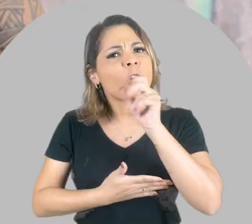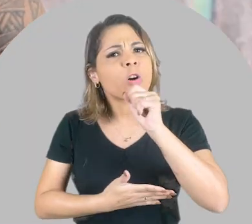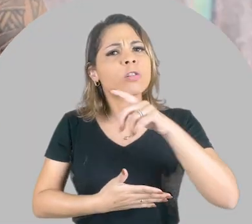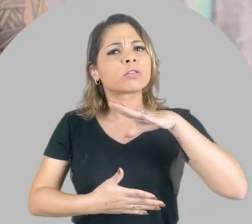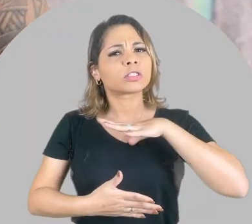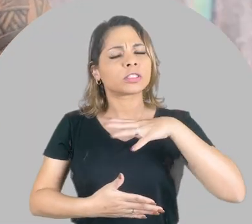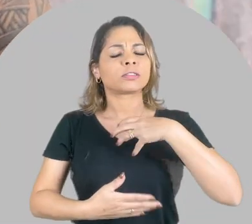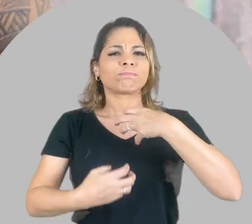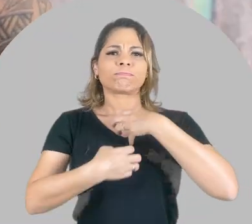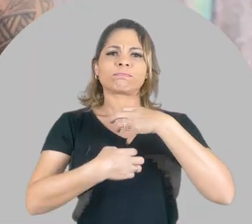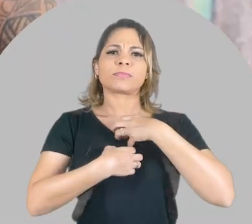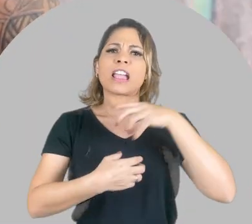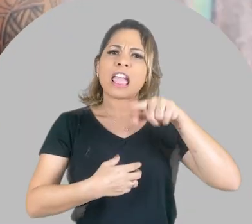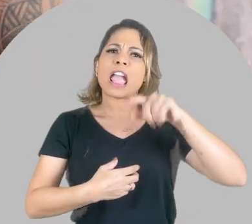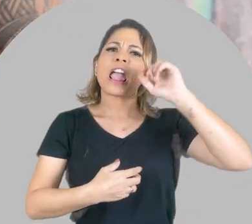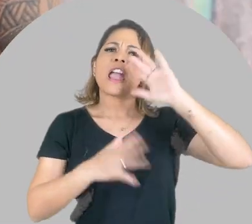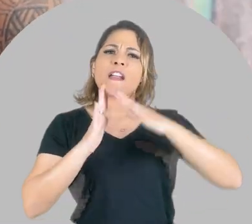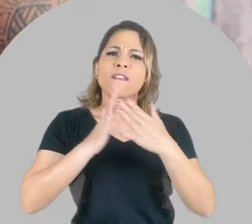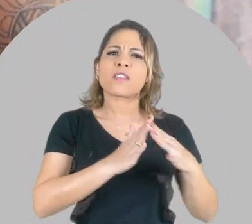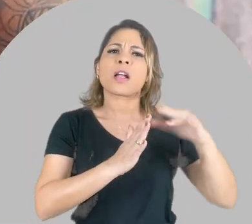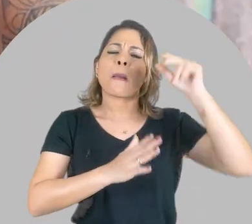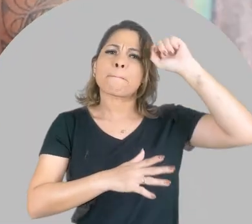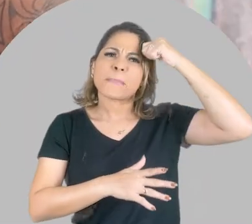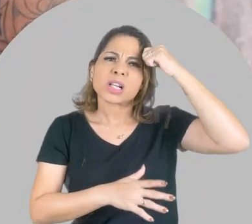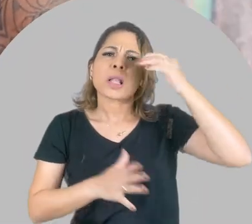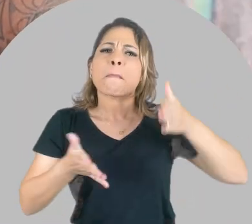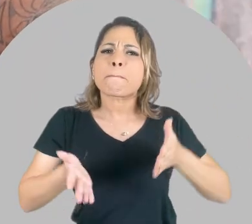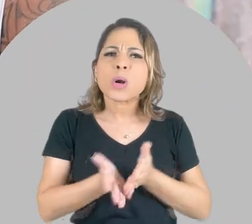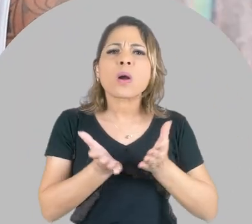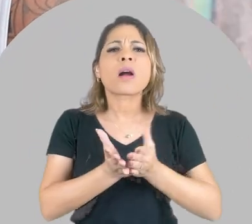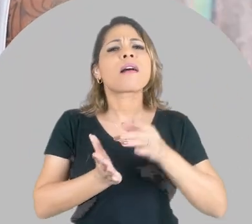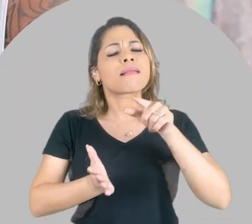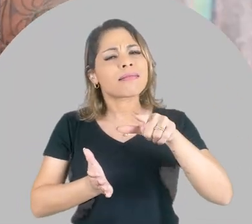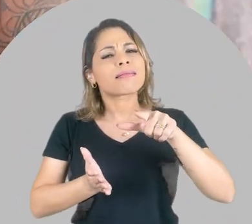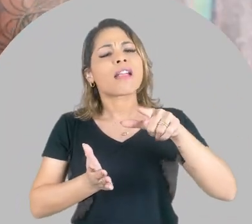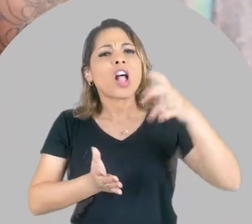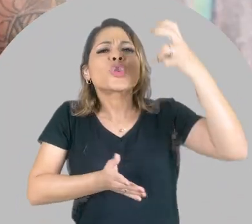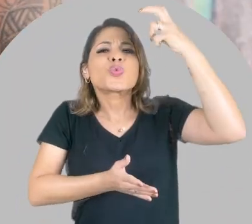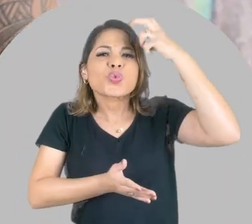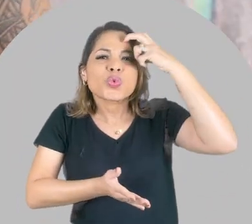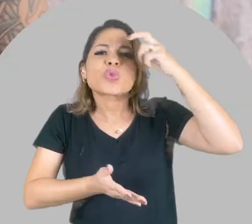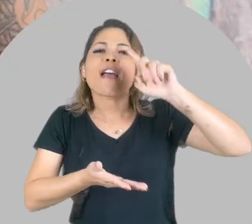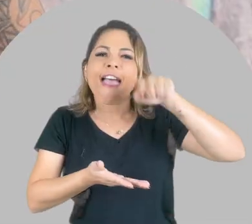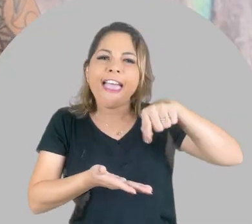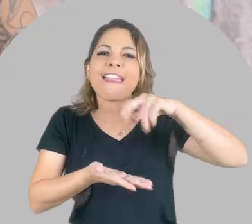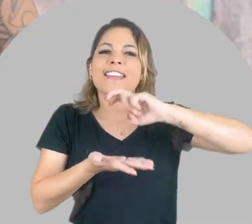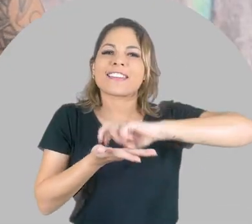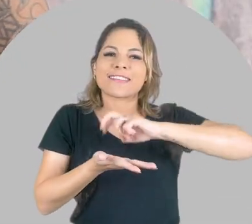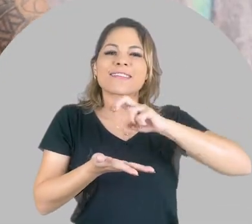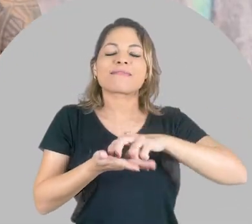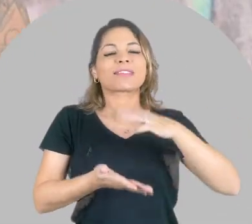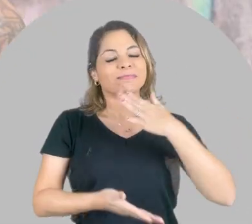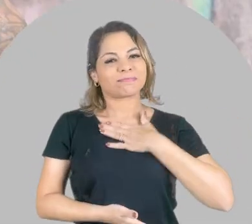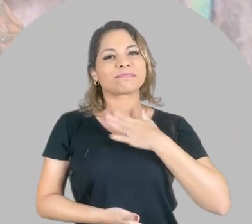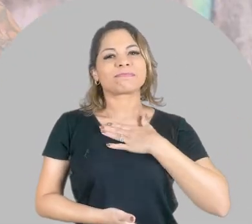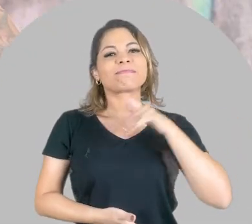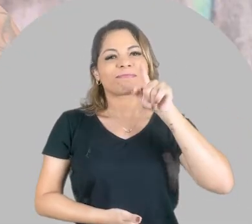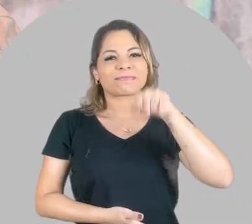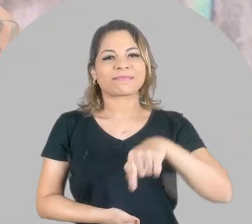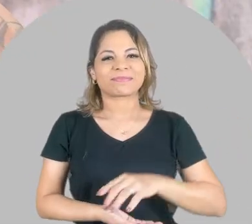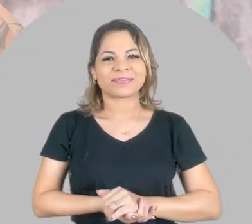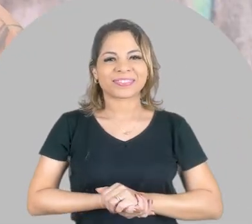movimento de resistência que tem essa essência. É favela, é preto, é pobre, tá na cultura, é hip hop,